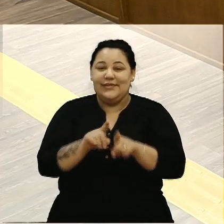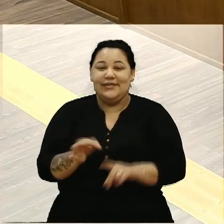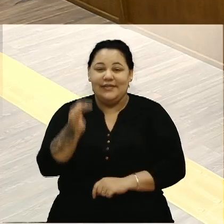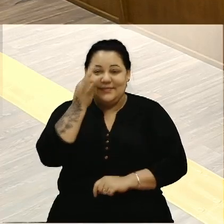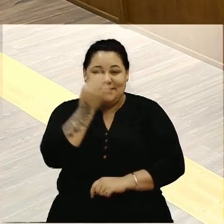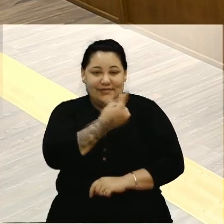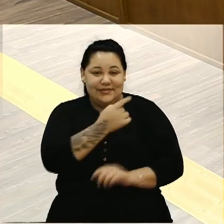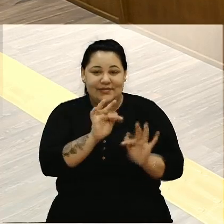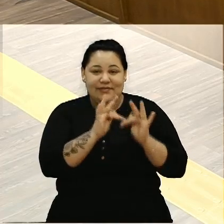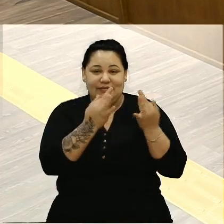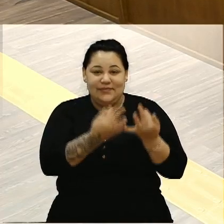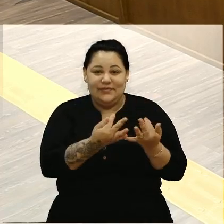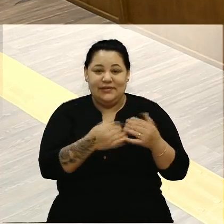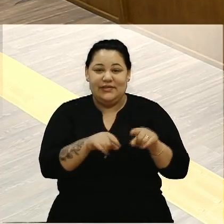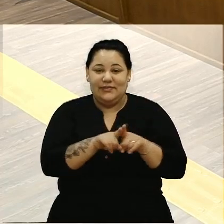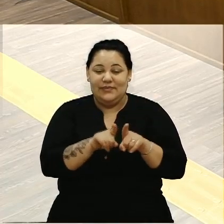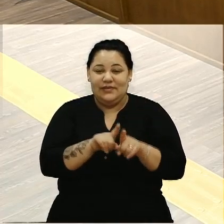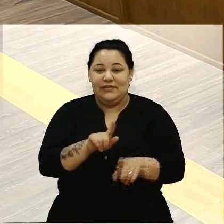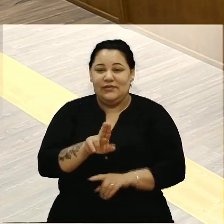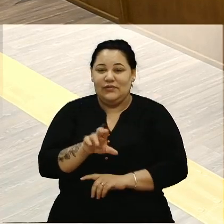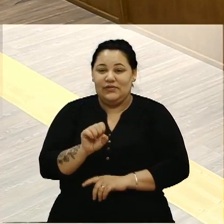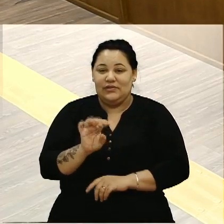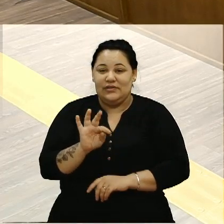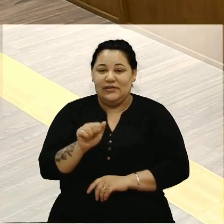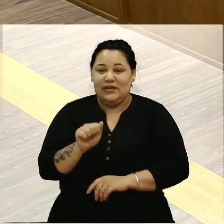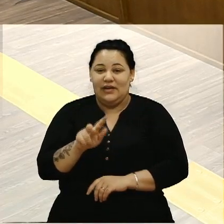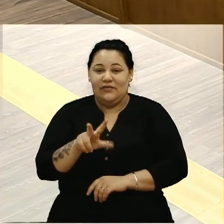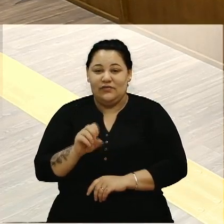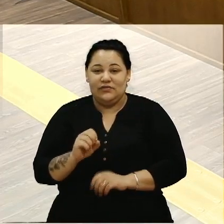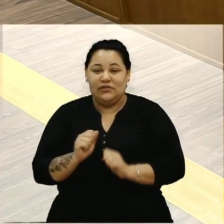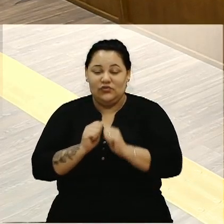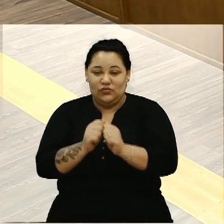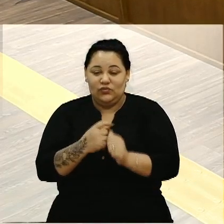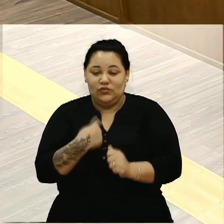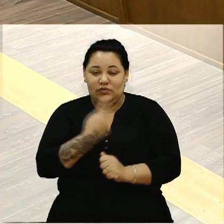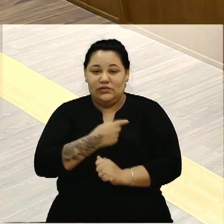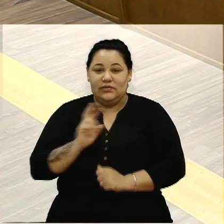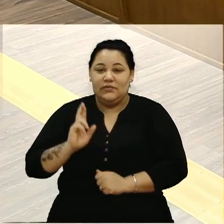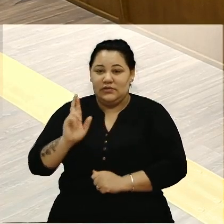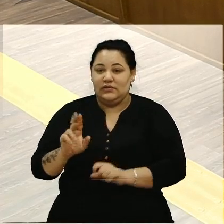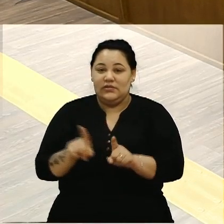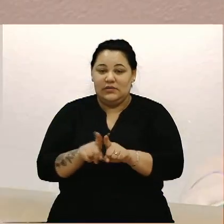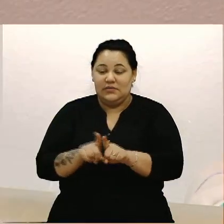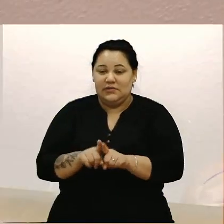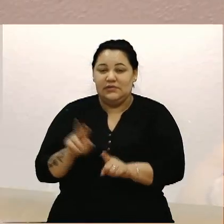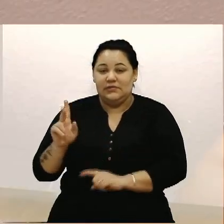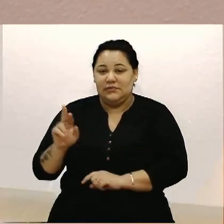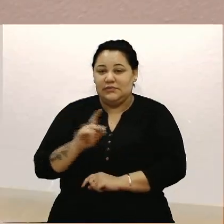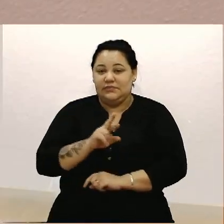da família, né, o Gustavo que está conosco, representando também os irmãos, Ricardo e a Cristina. Muito obrigada